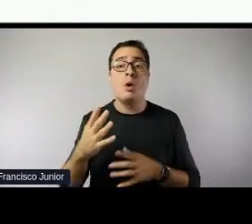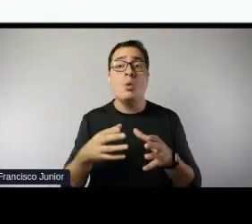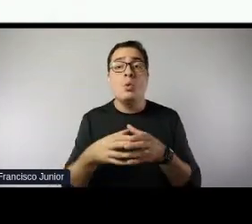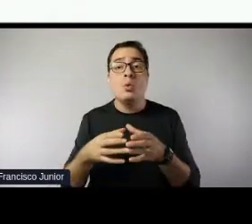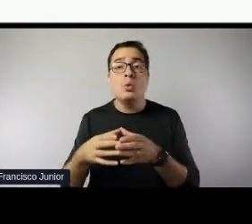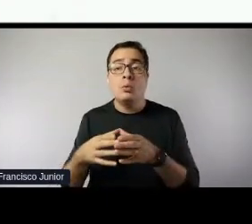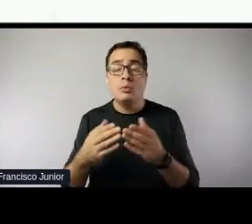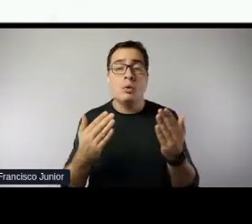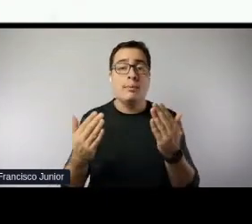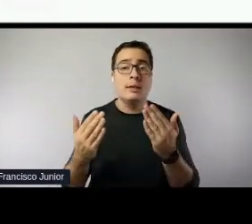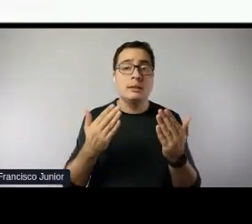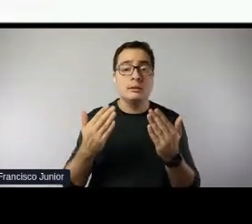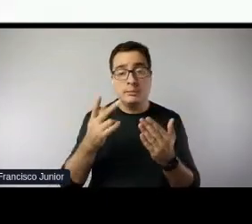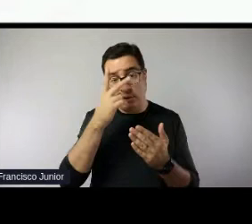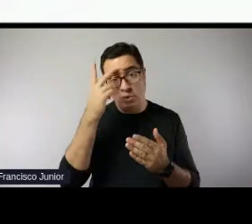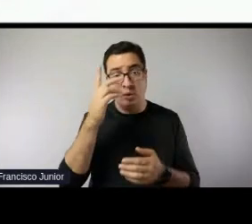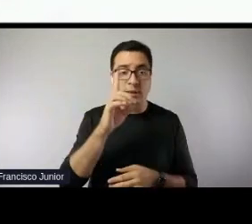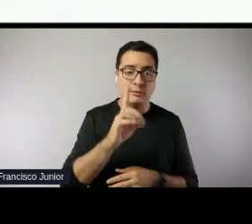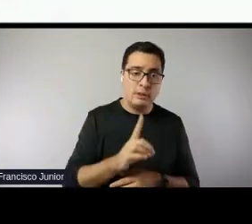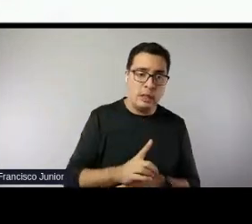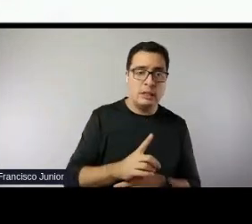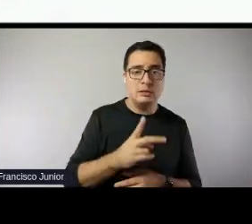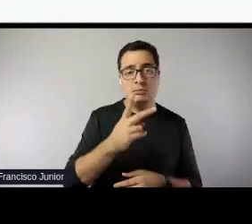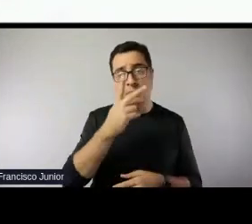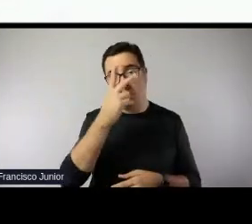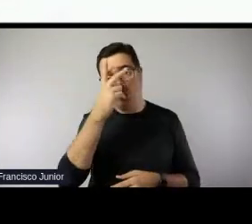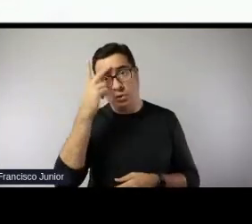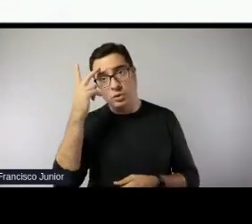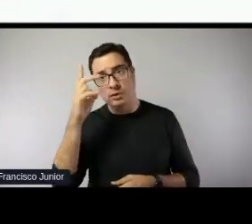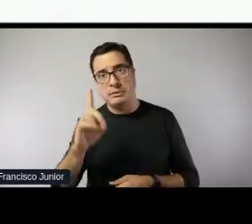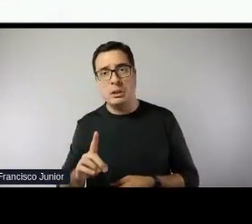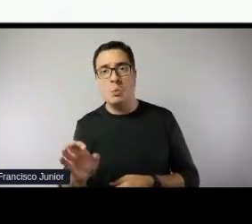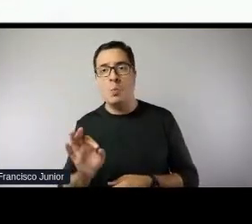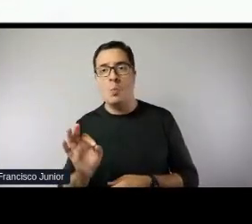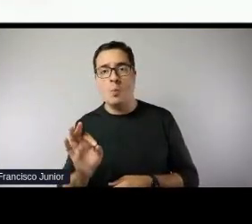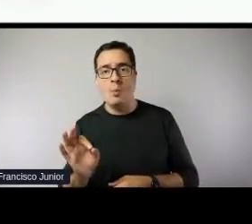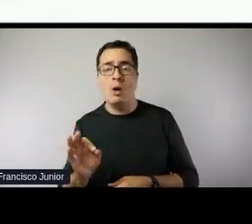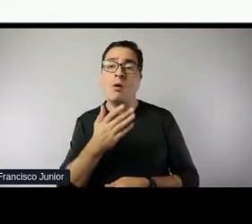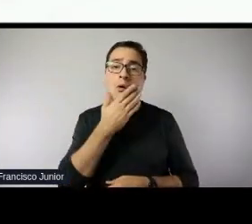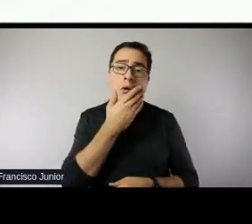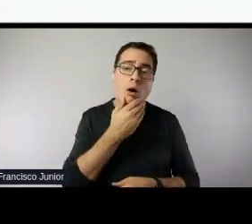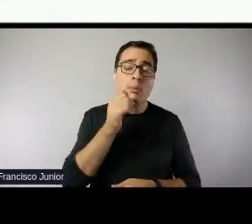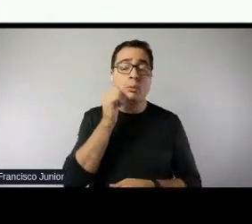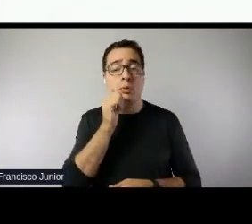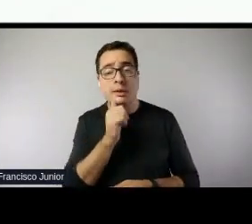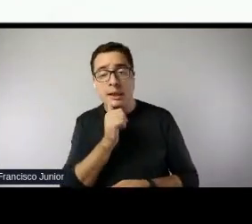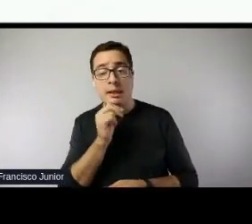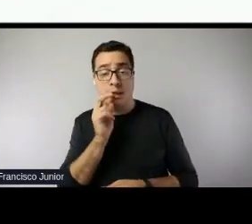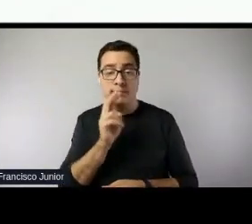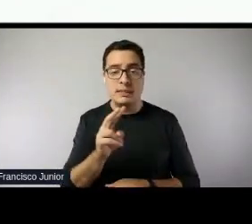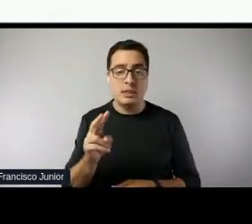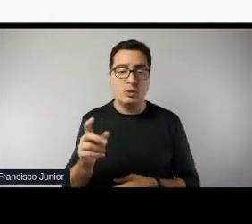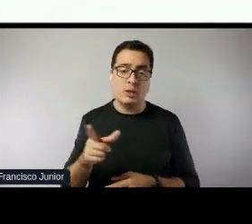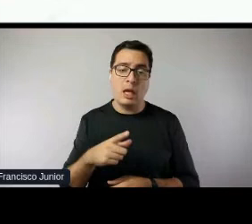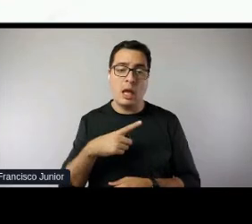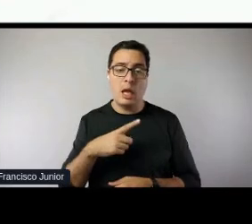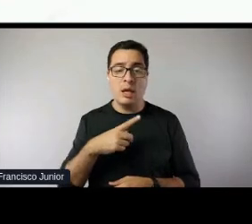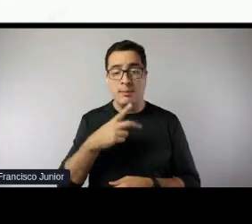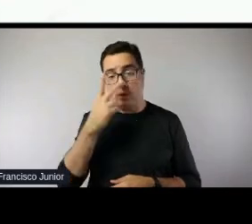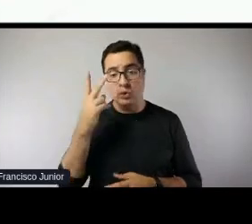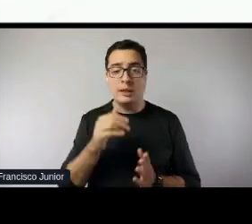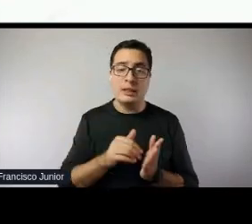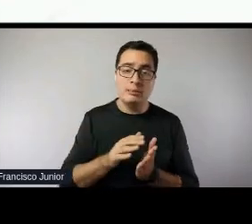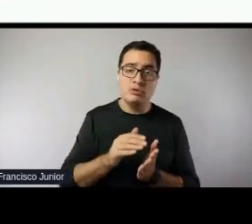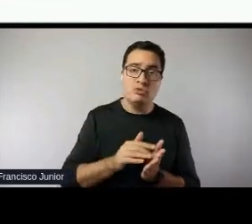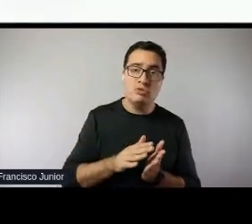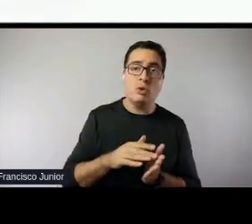Fazendo a comparação com pessoas com deficiência, pessoas sem deficiência, homens, mulheres. Ela consegue ter essa visão de quem está se demitindo com mais